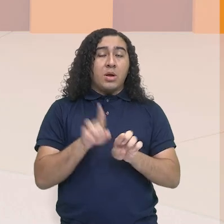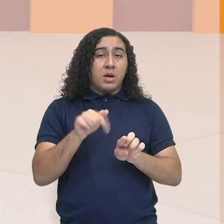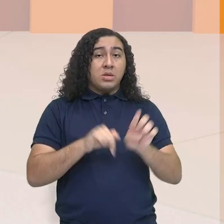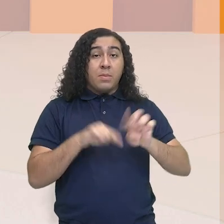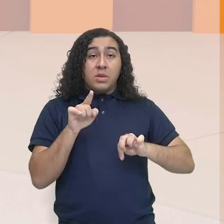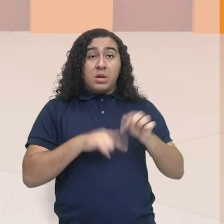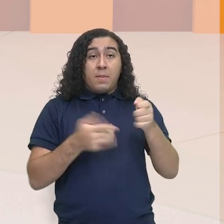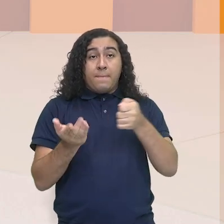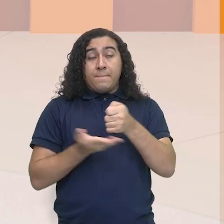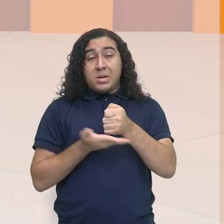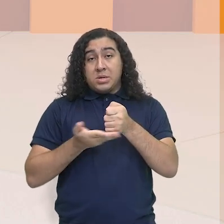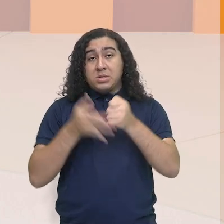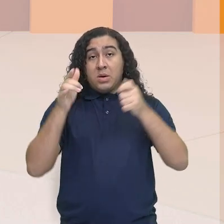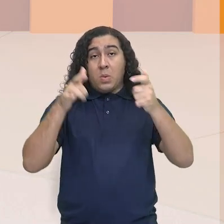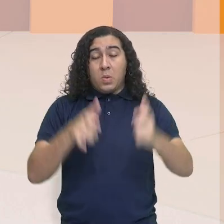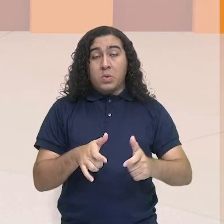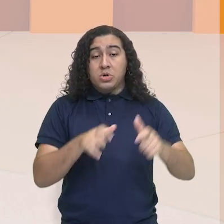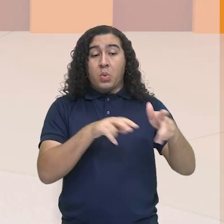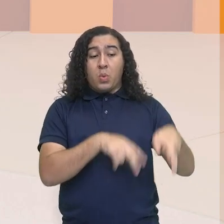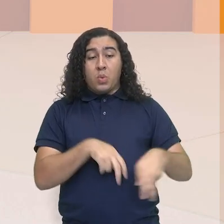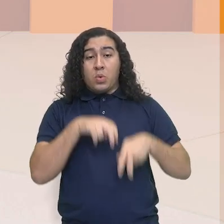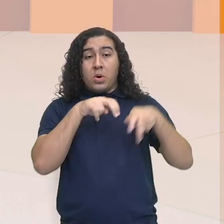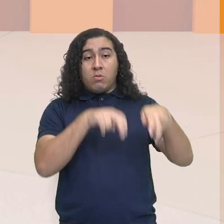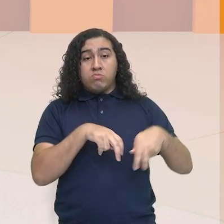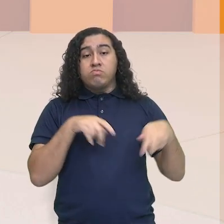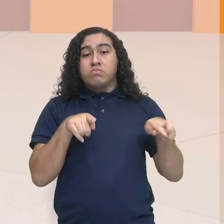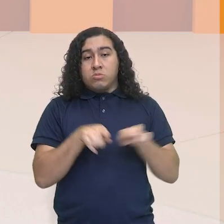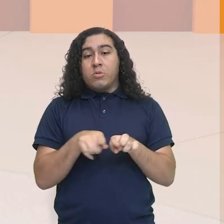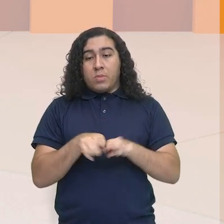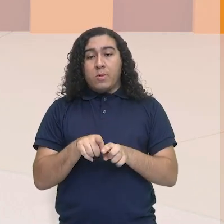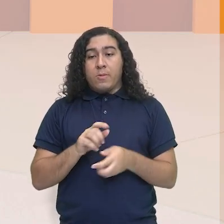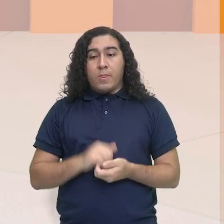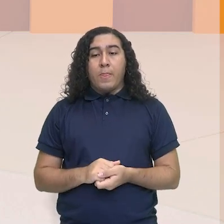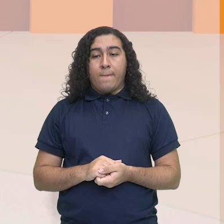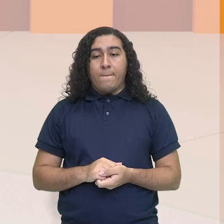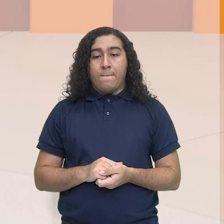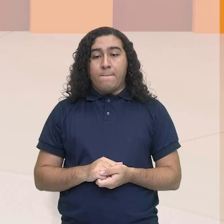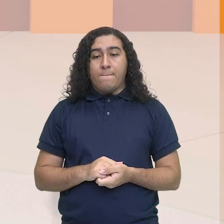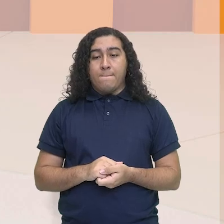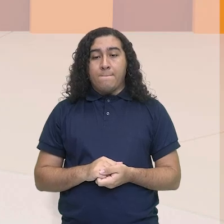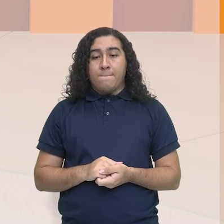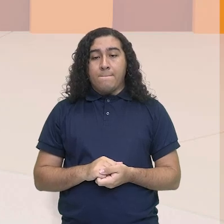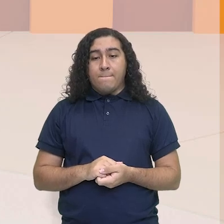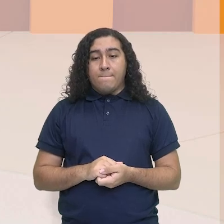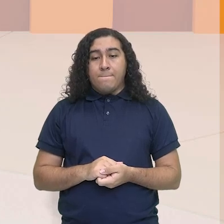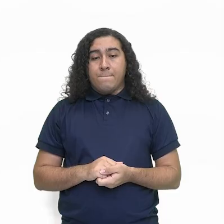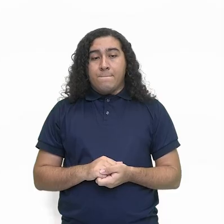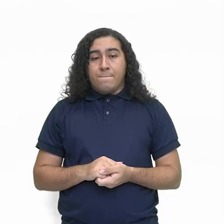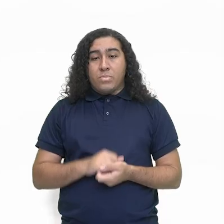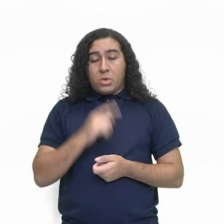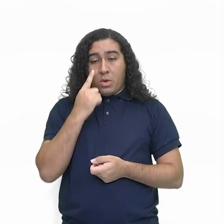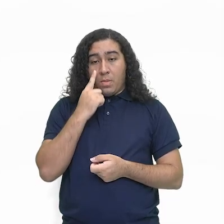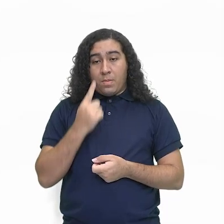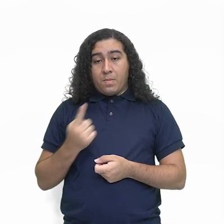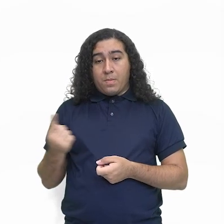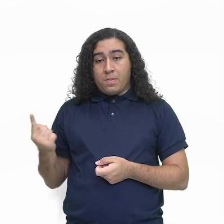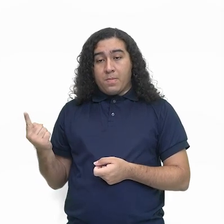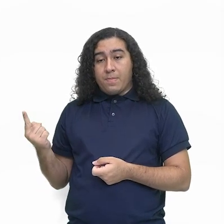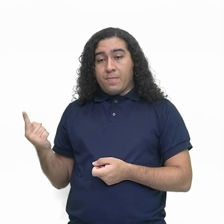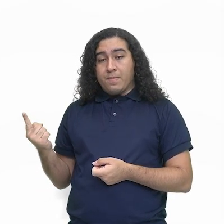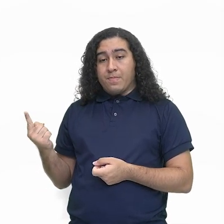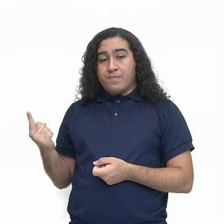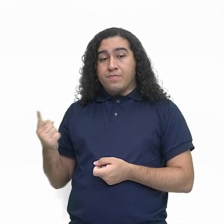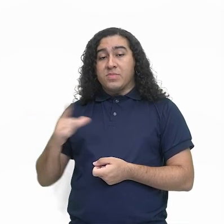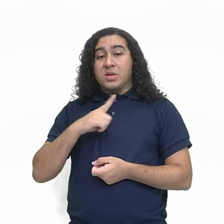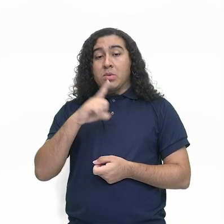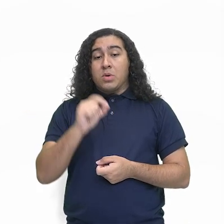certamente vem de uma área rural, né, em grande parte, né, dos casos. E também, né, alimentar, como a gente vai ver de novo na tela, alimentar os grandes